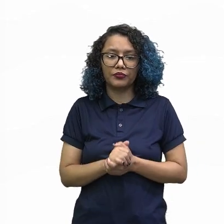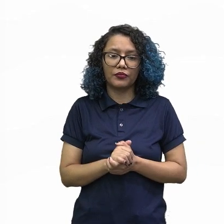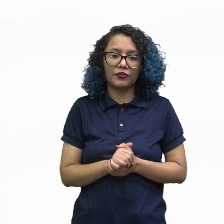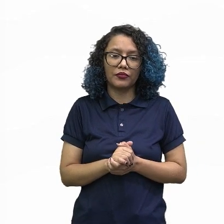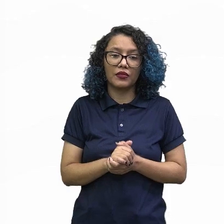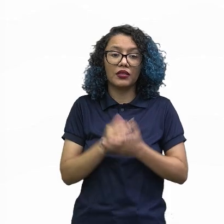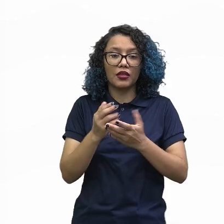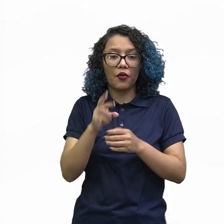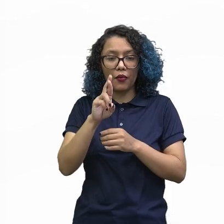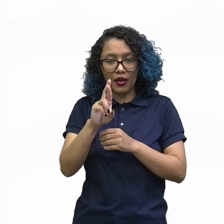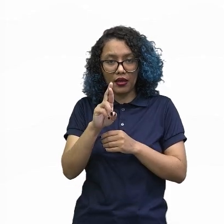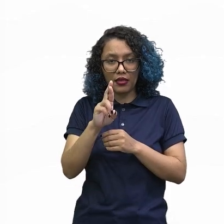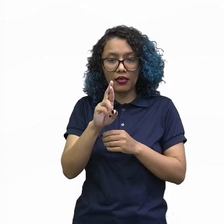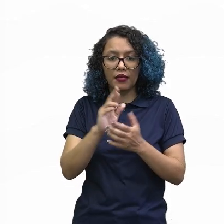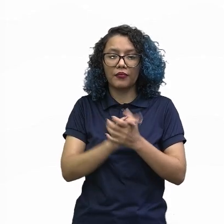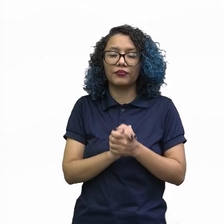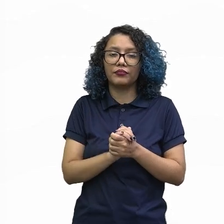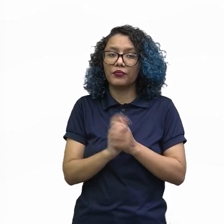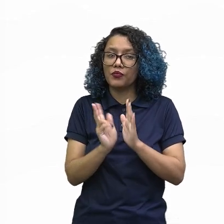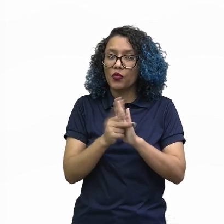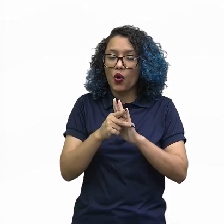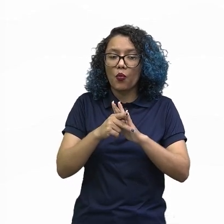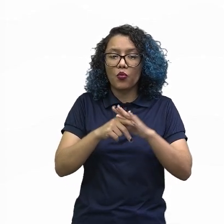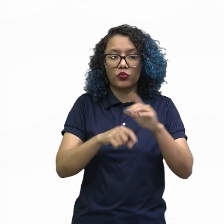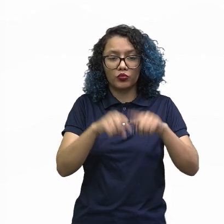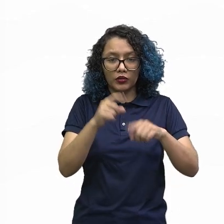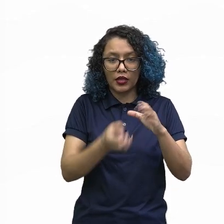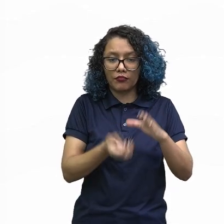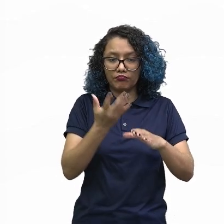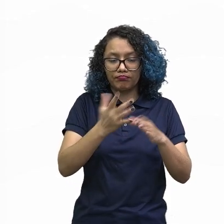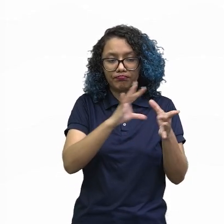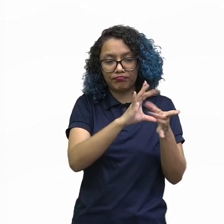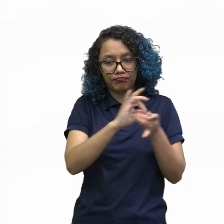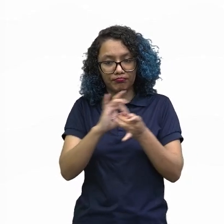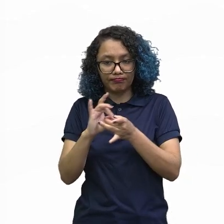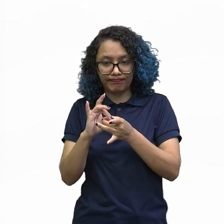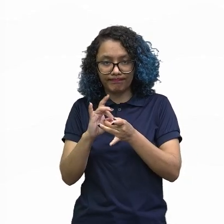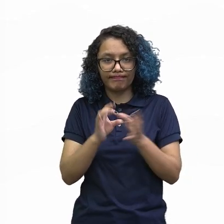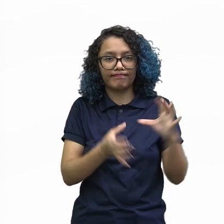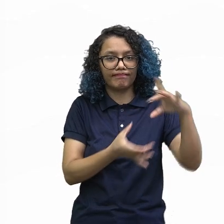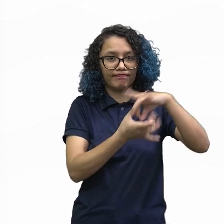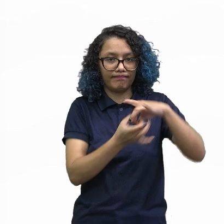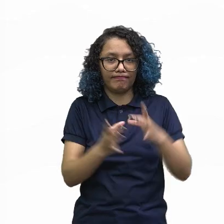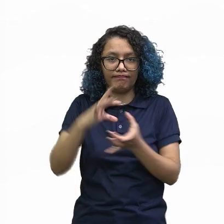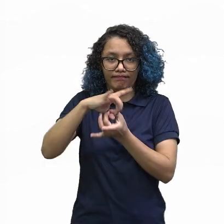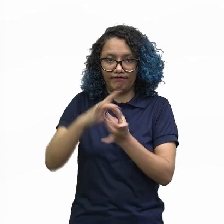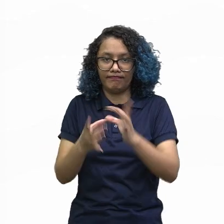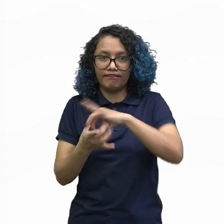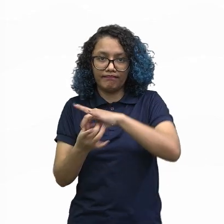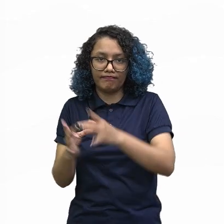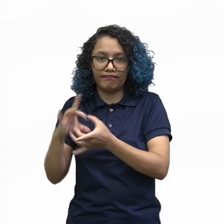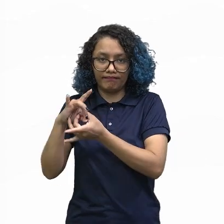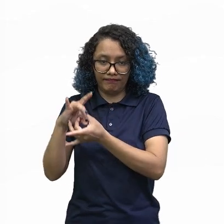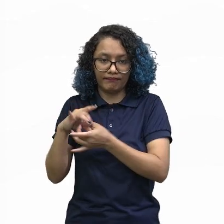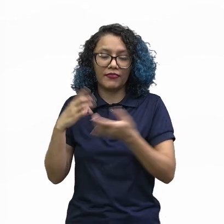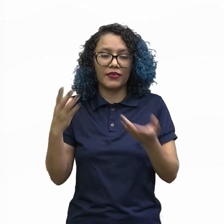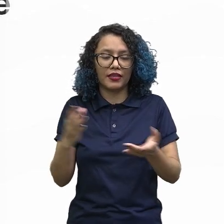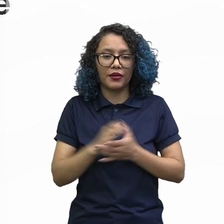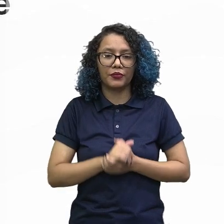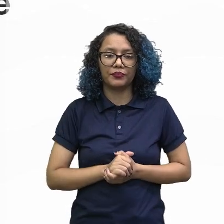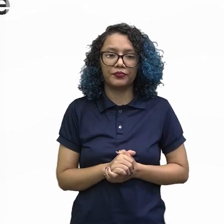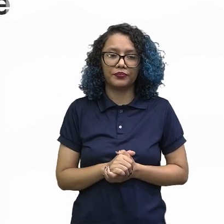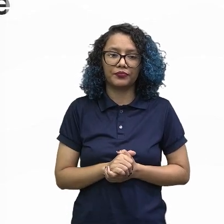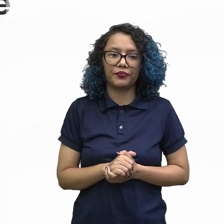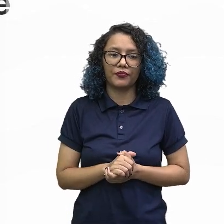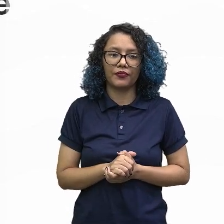R daqueles geradores que foram associados em série. Ok? Para determinar a